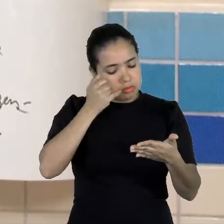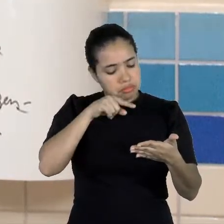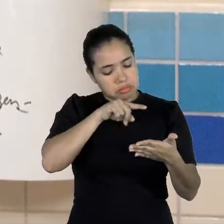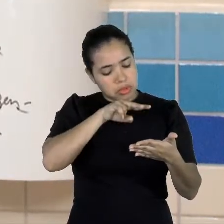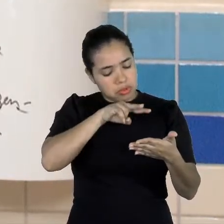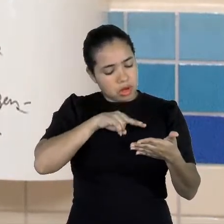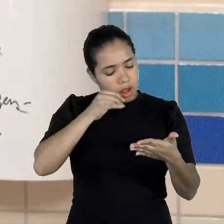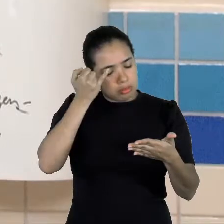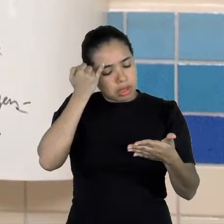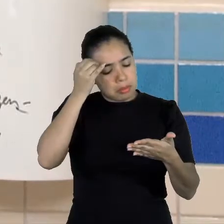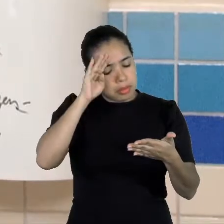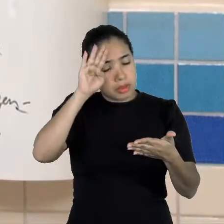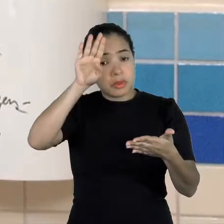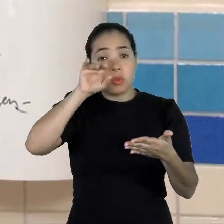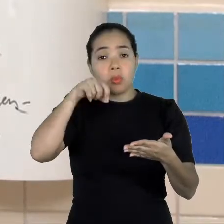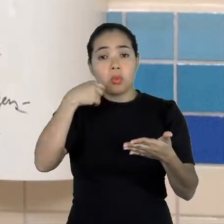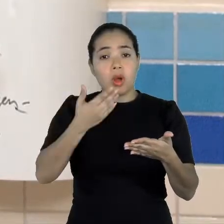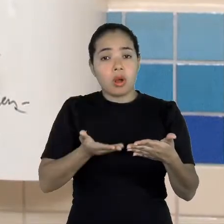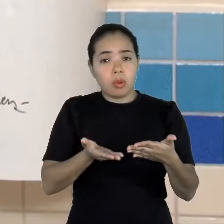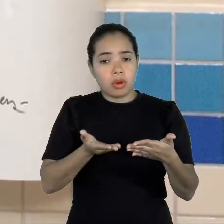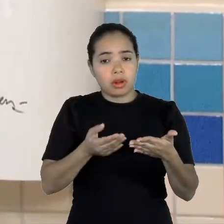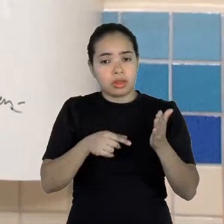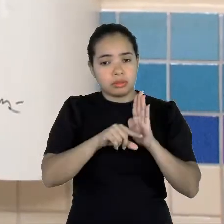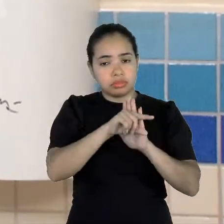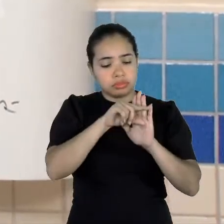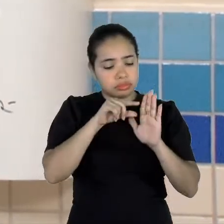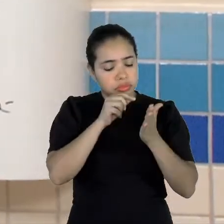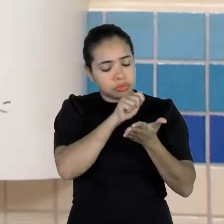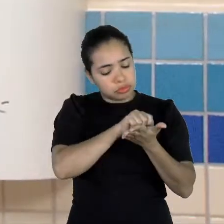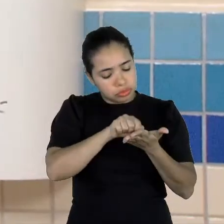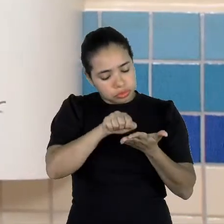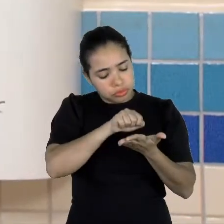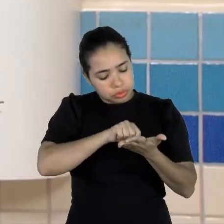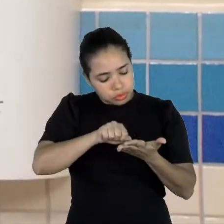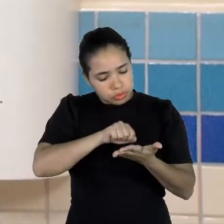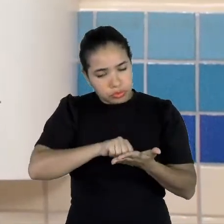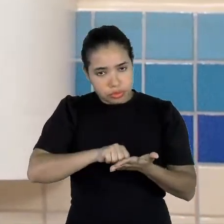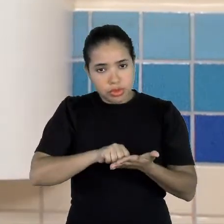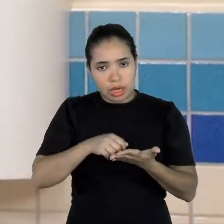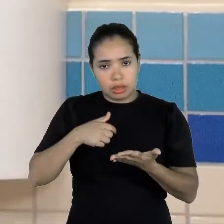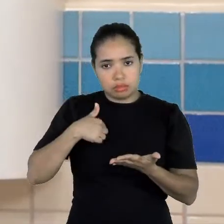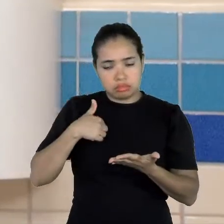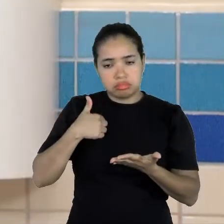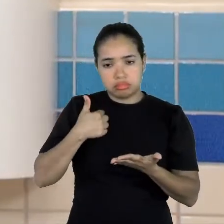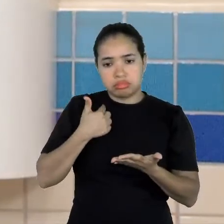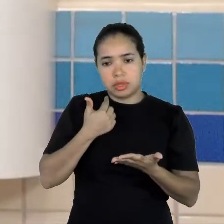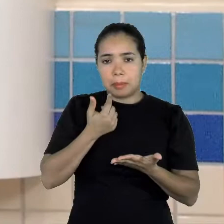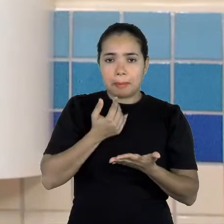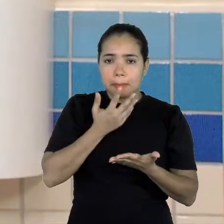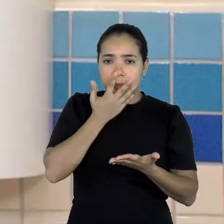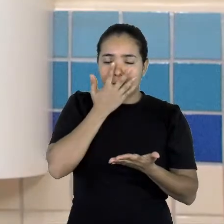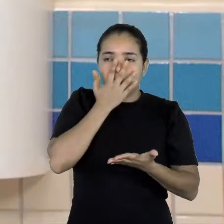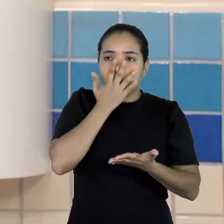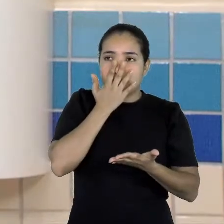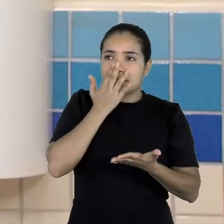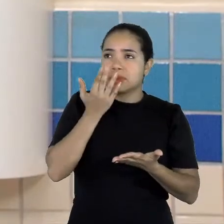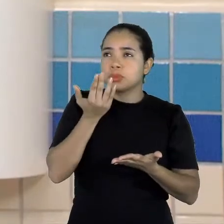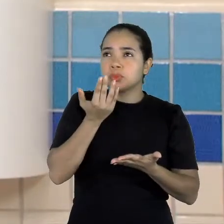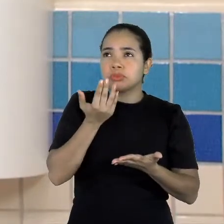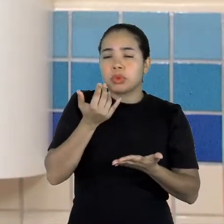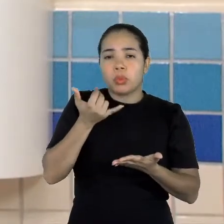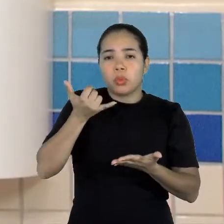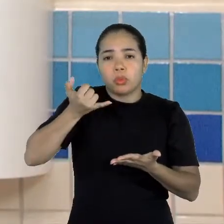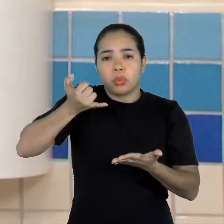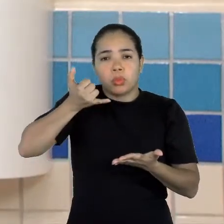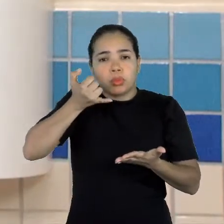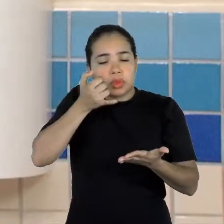cada parágrafo, utilizando o quê? O sublinhado. Quando eu leio um livro, eu vou sublinhando, passando um tracinho